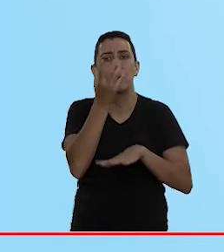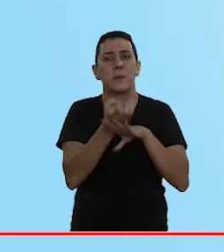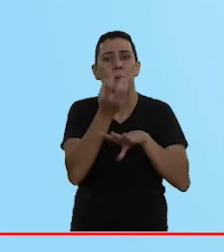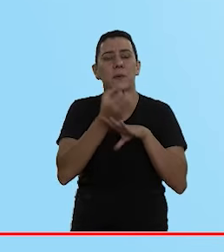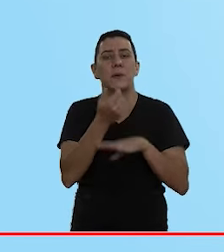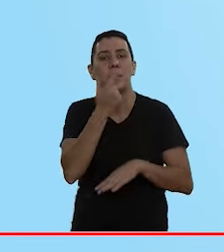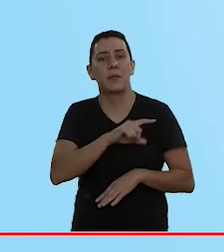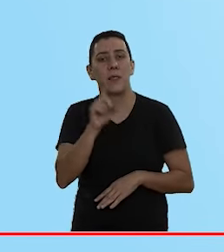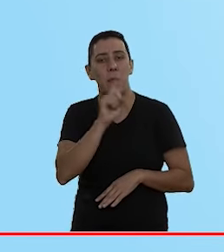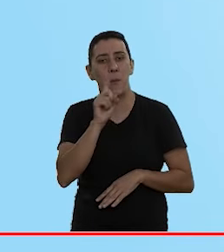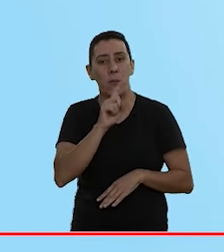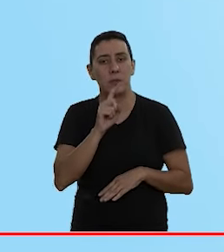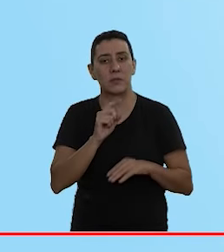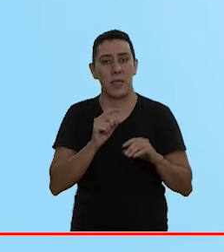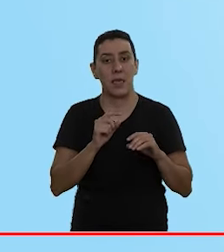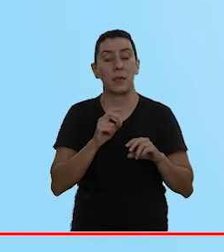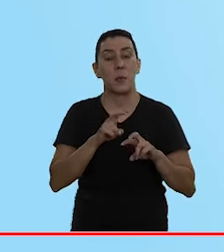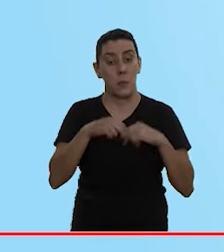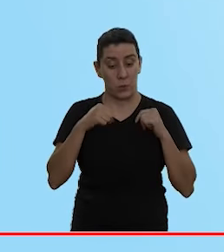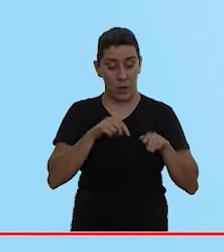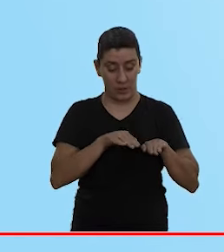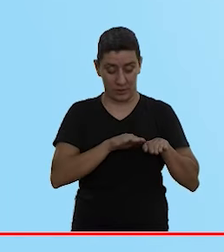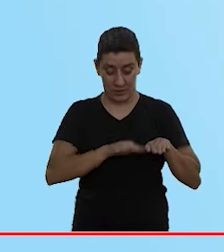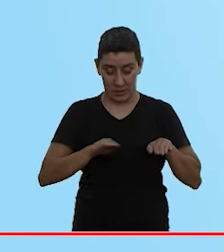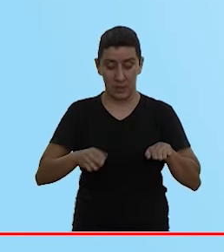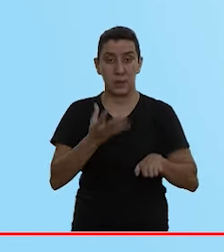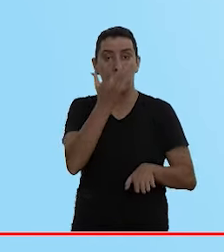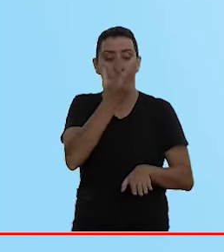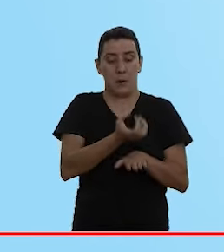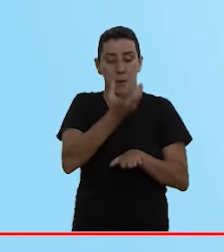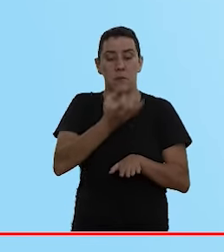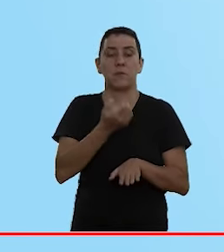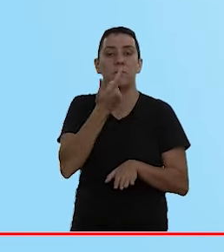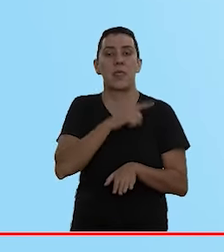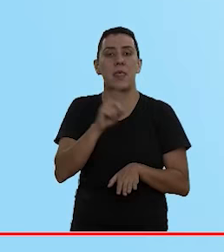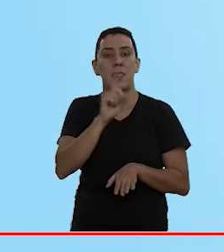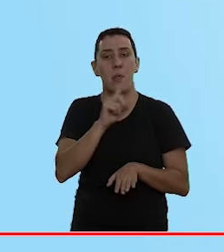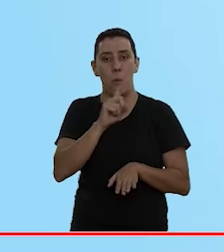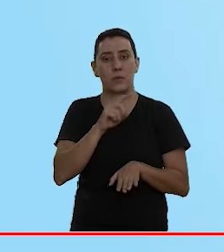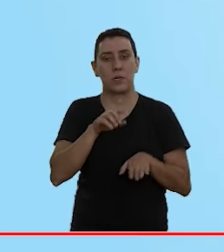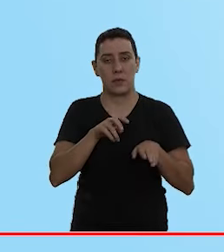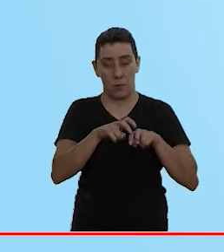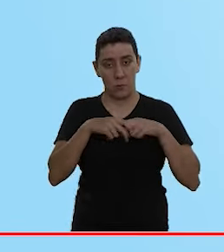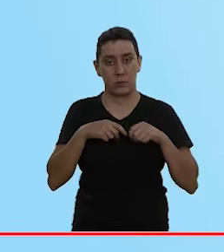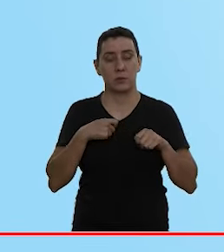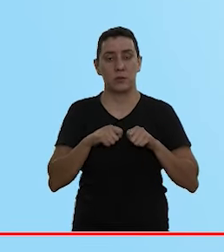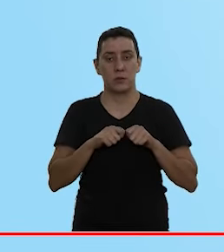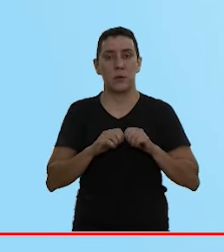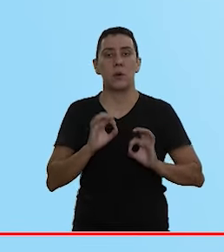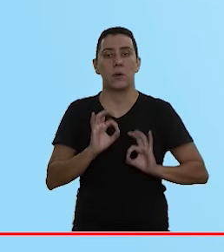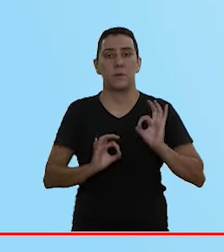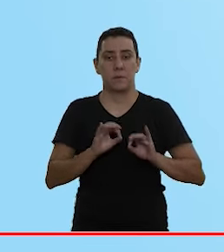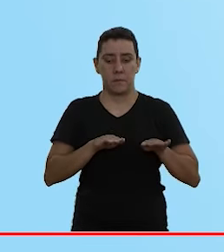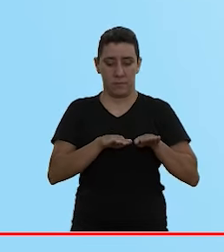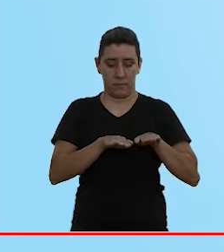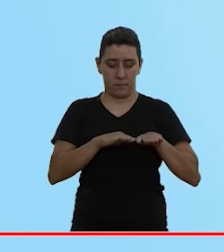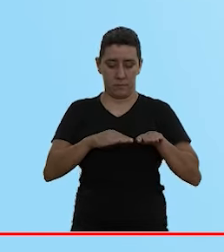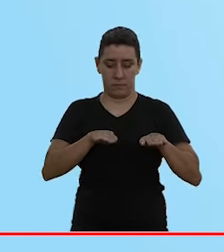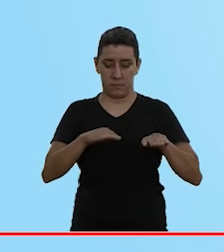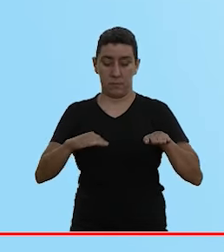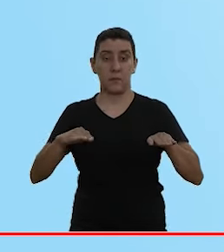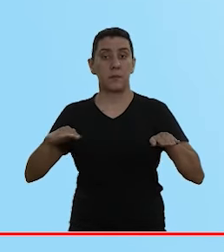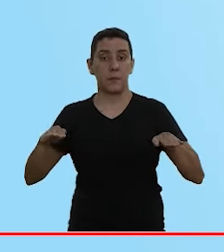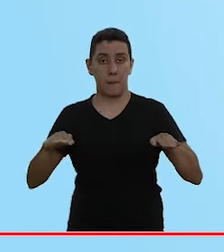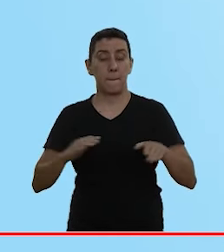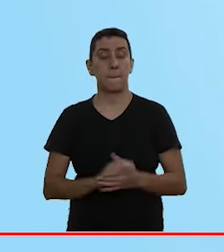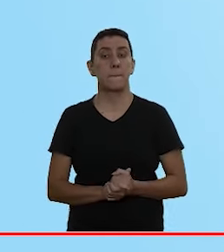capacidade de chegar nas células aqui, então a gente está deslocando, né, a curva IV para baixo. E ao mesmo